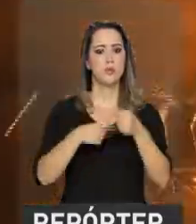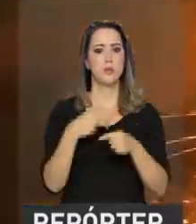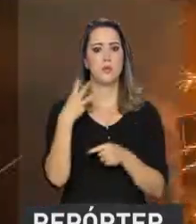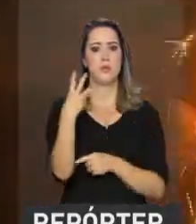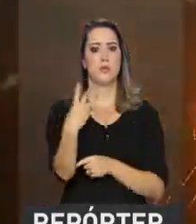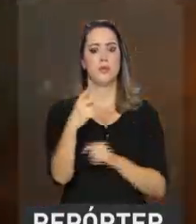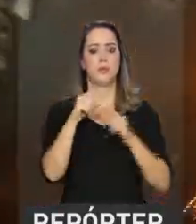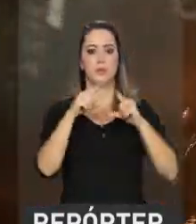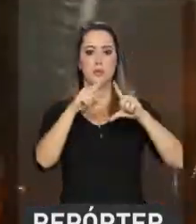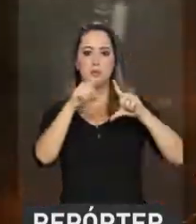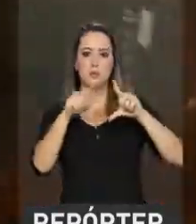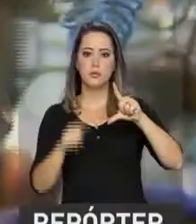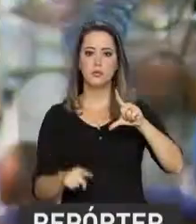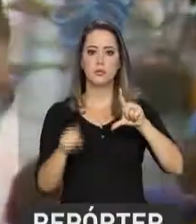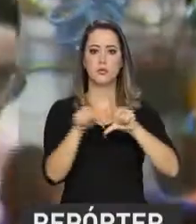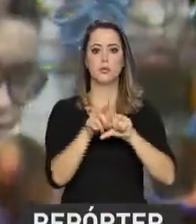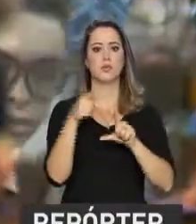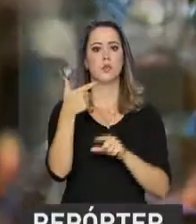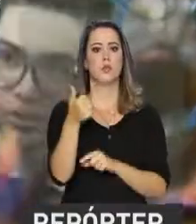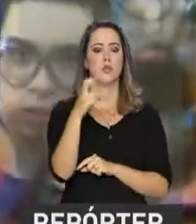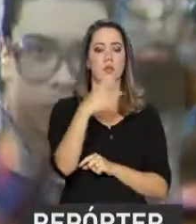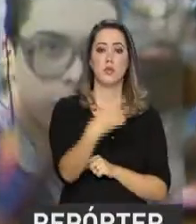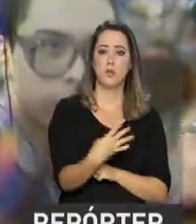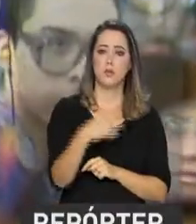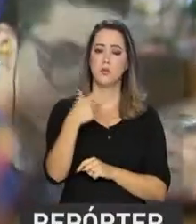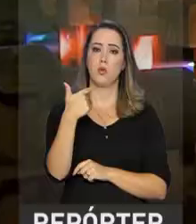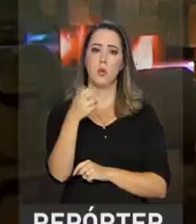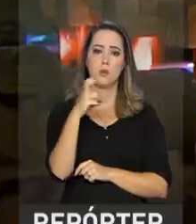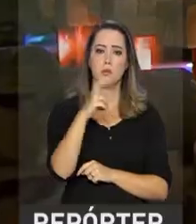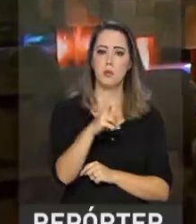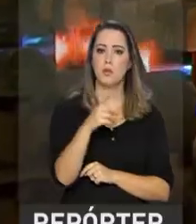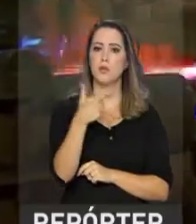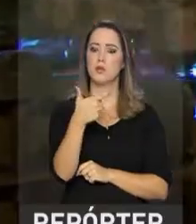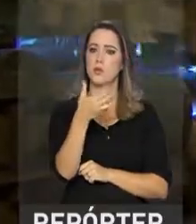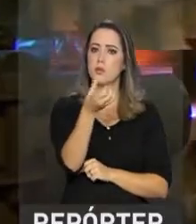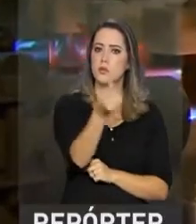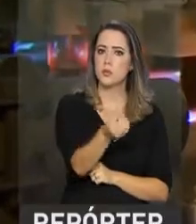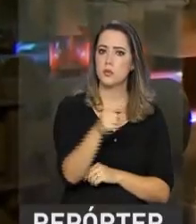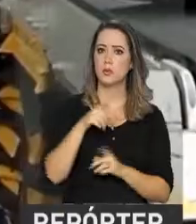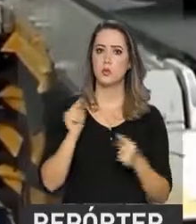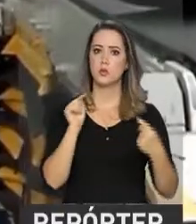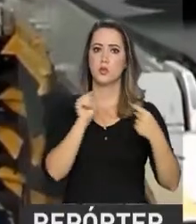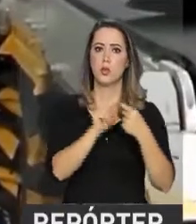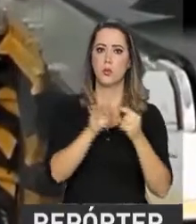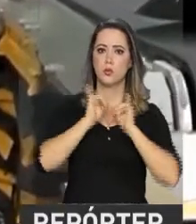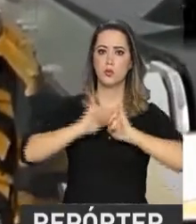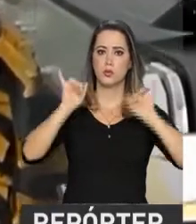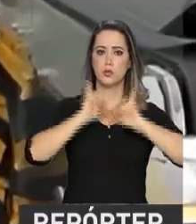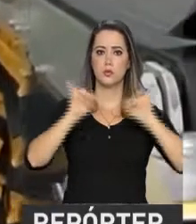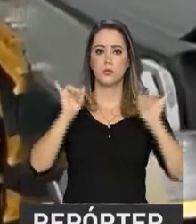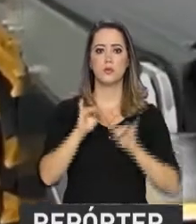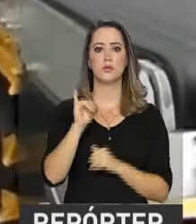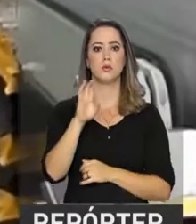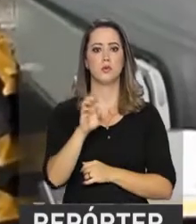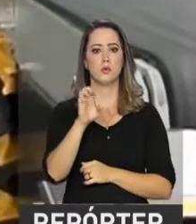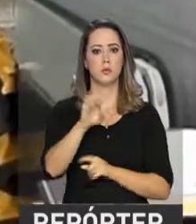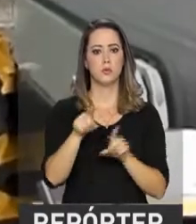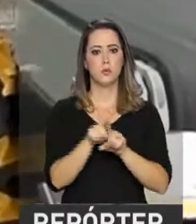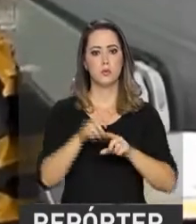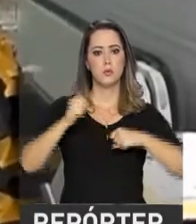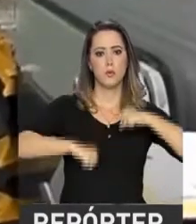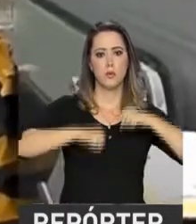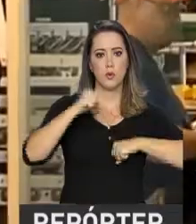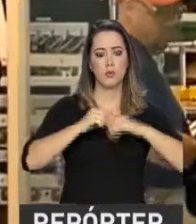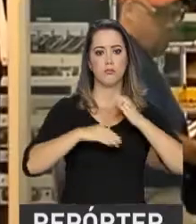em 2014 2015 2016 de acordo com os dados divulgados agora há pouco pelo ibge é a indústria